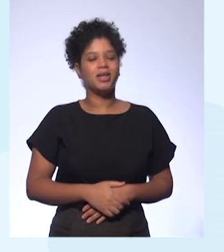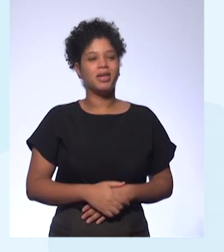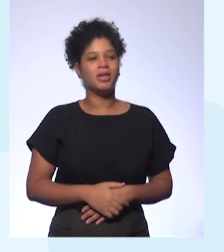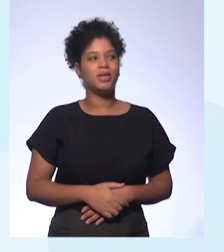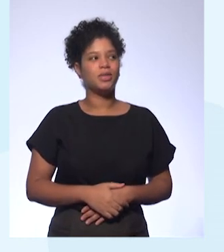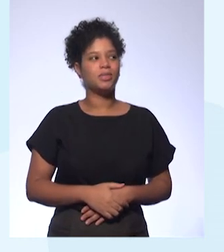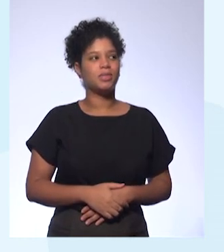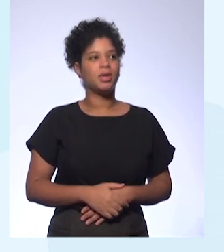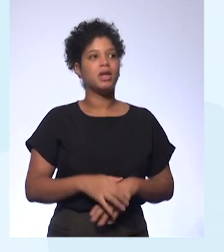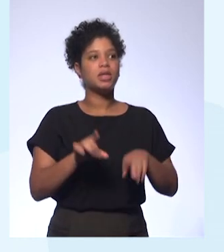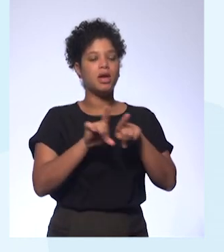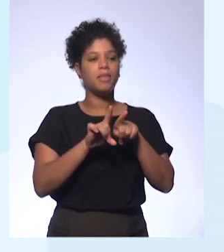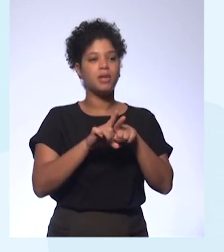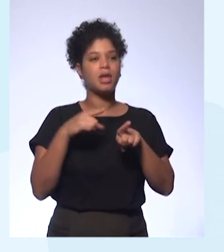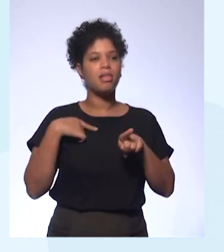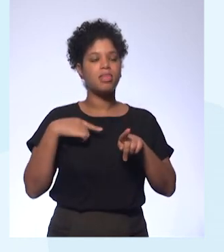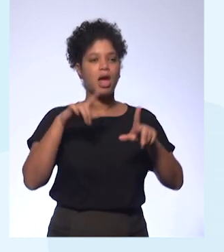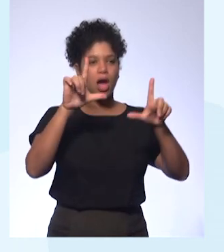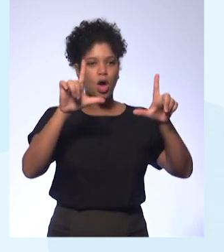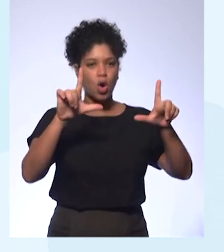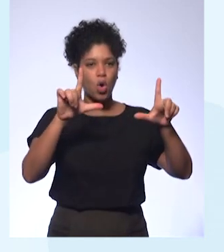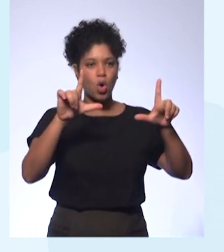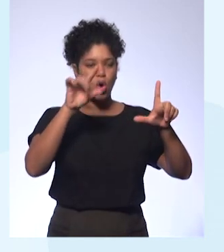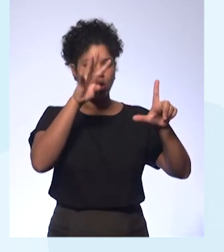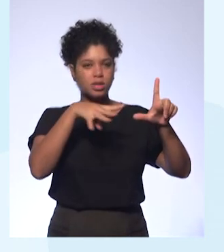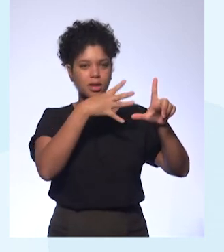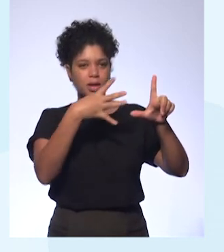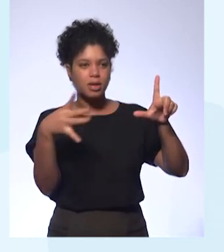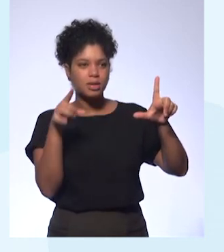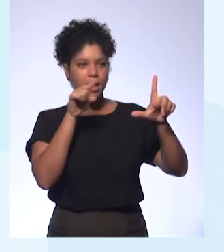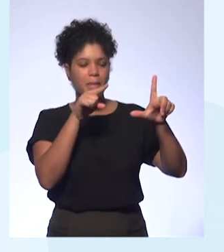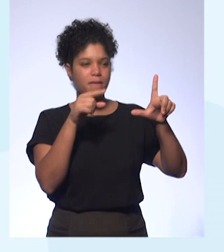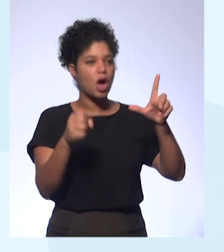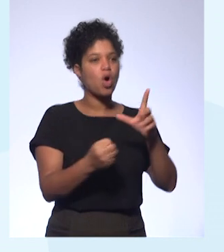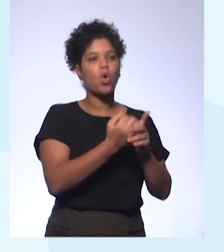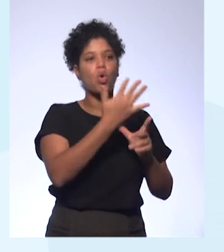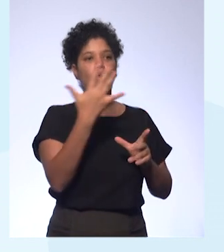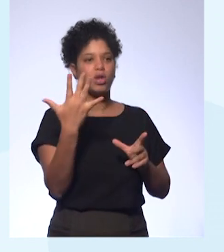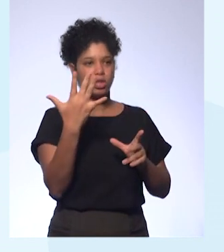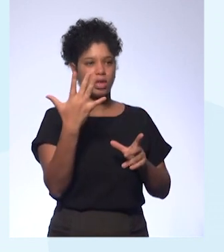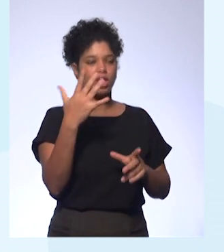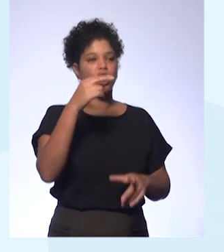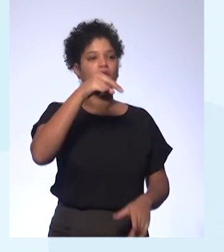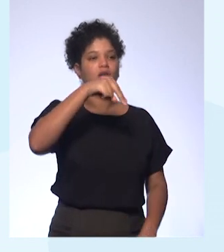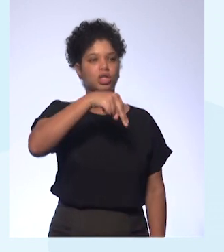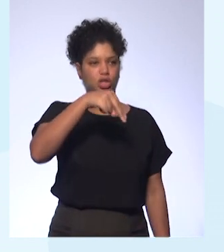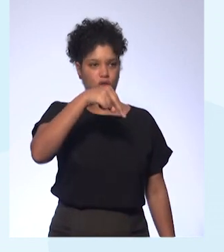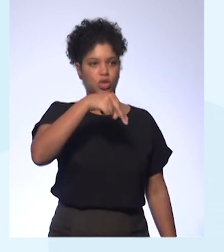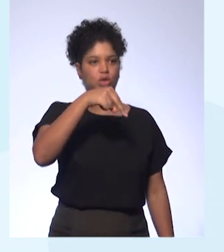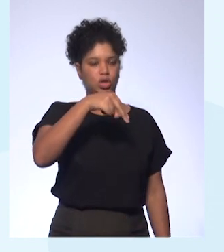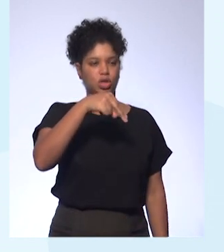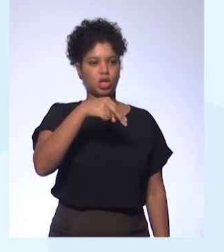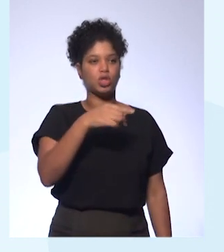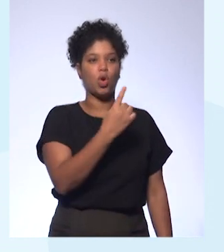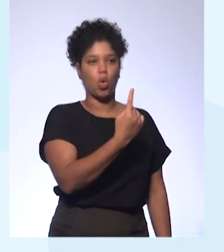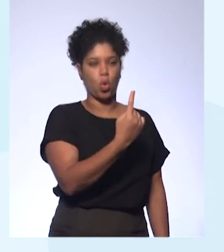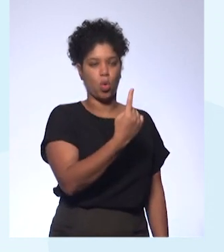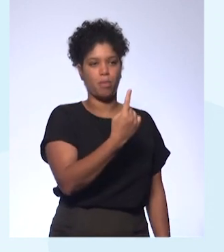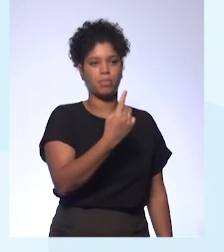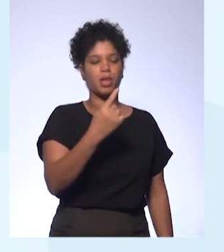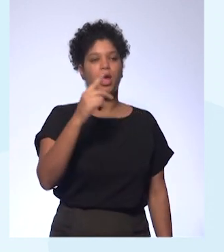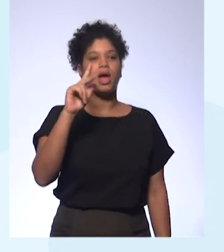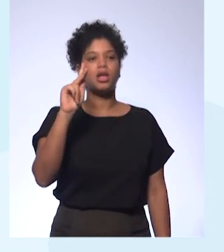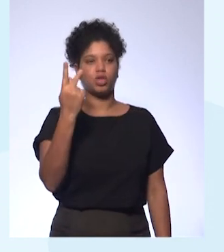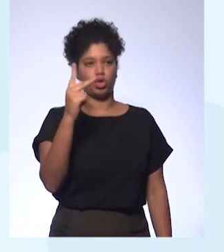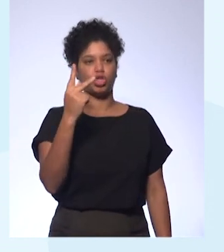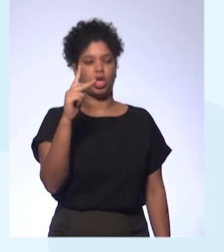Já estamos aqui nesta tela mostrando a quantidade de partículas. Gás de nitrogênio, apenas uma partícula. Gás de hidrogênio,